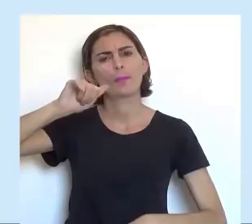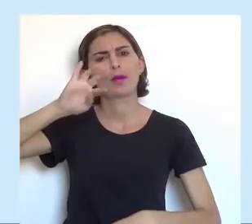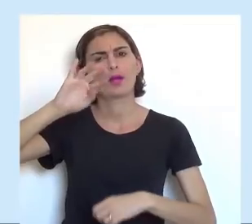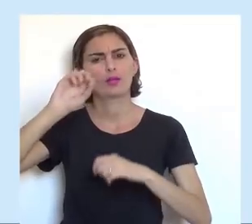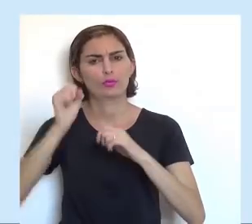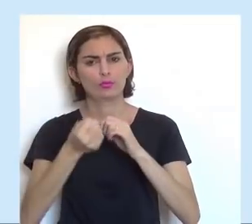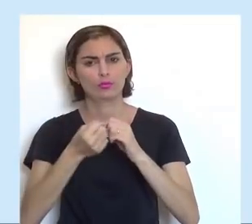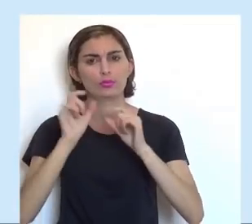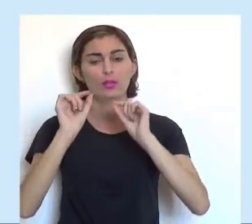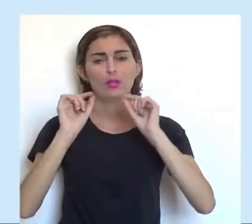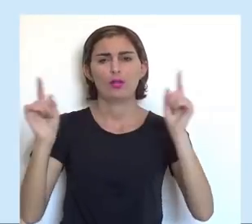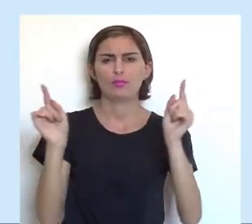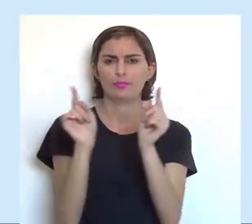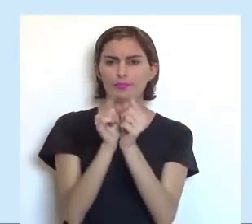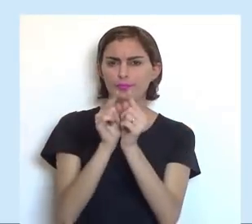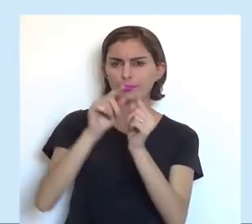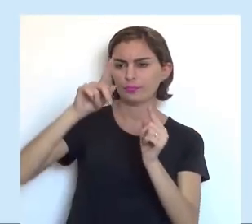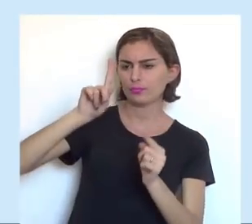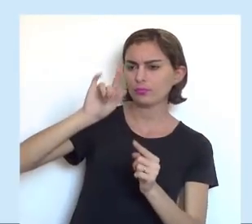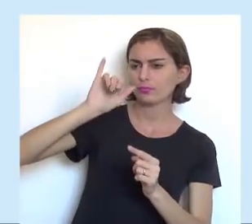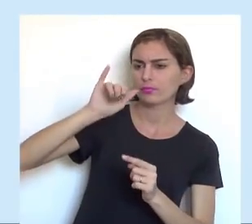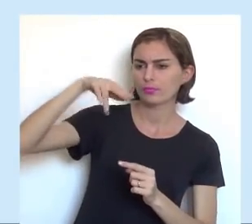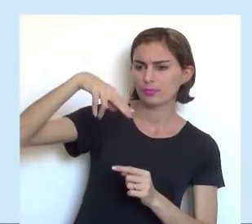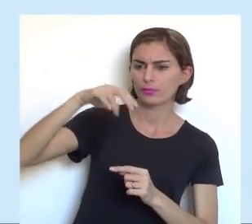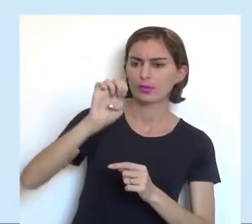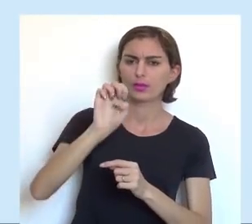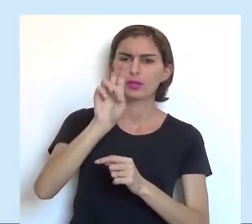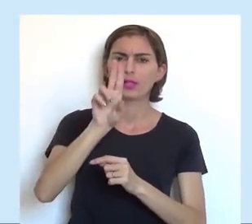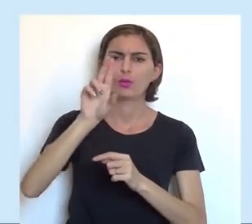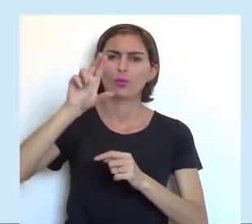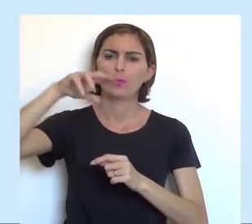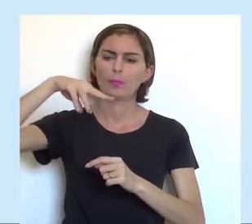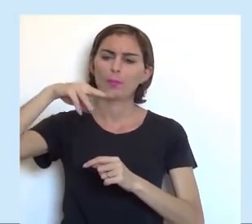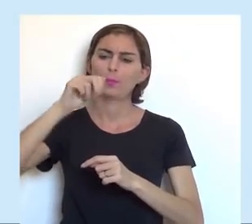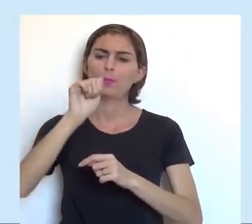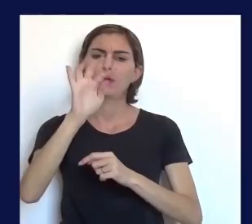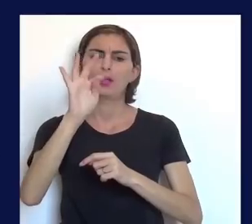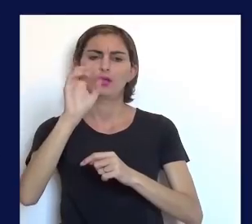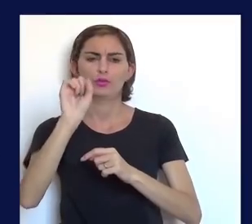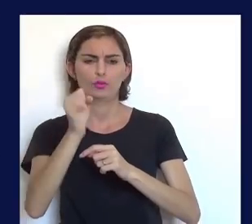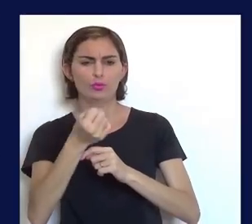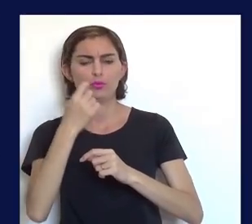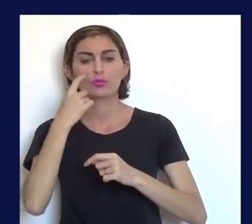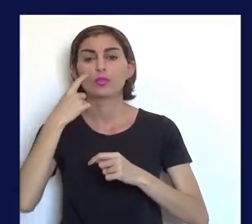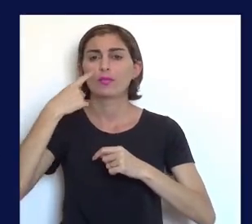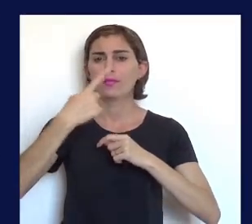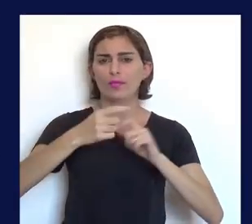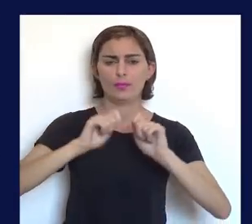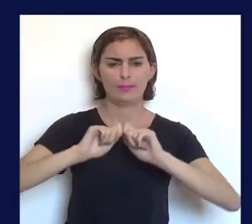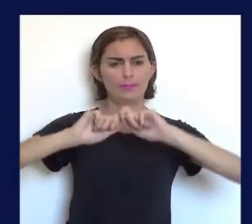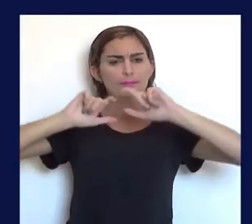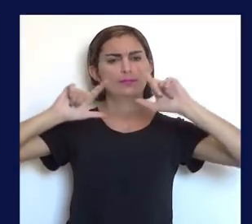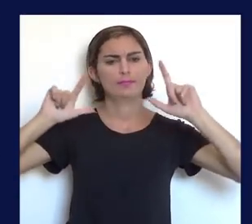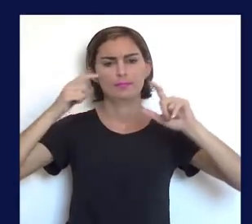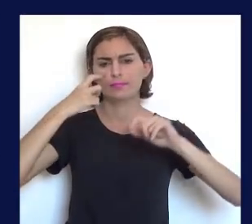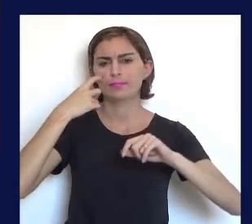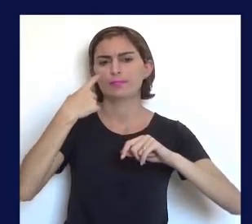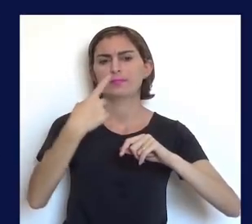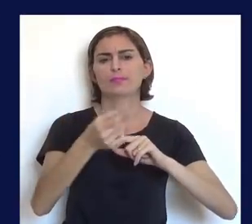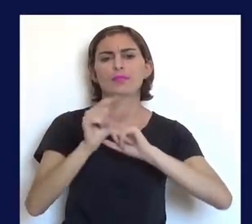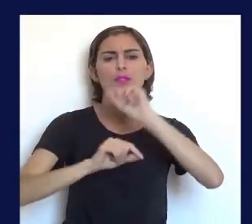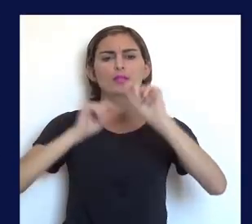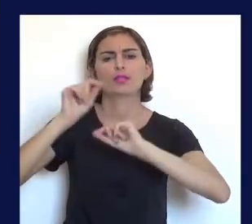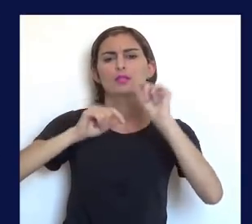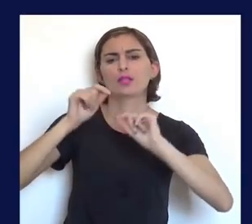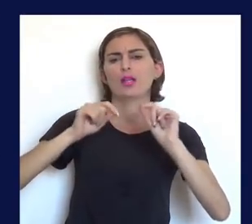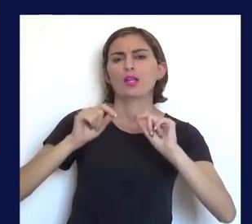pneumáticos? Pneus é a abreviação de pneumáticos, esse nome grande e tal. Então ele volta para a tela e você vai perceber